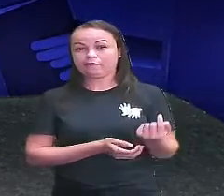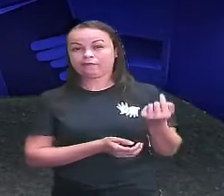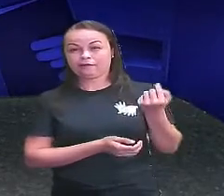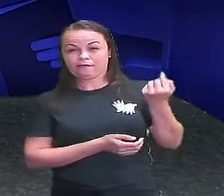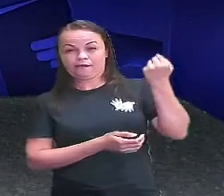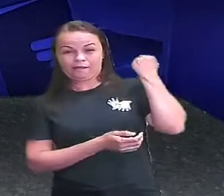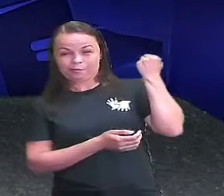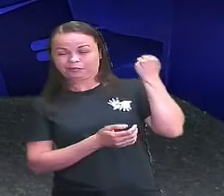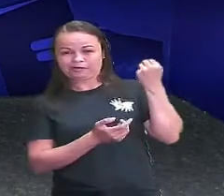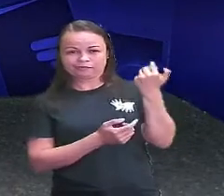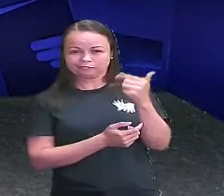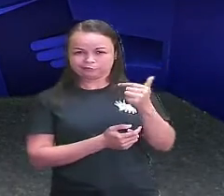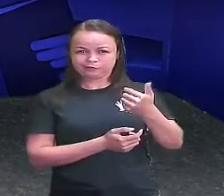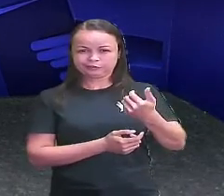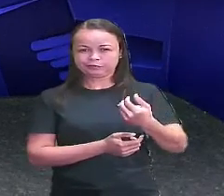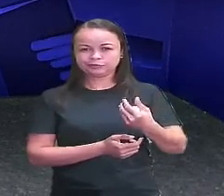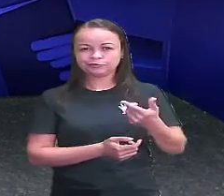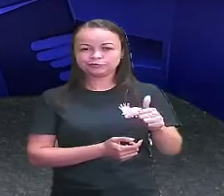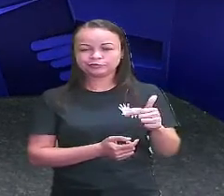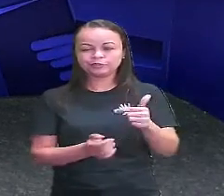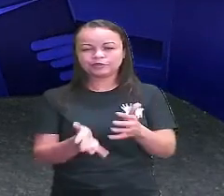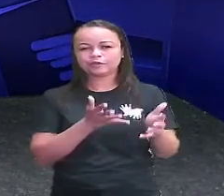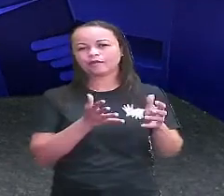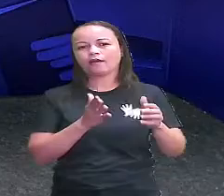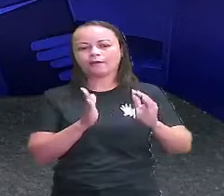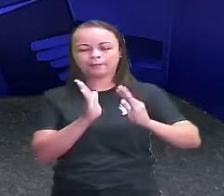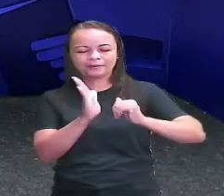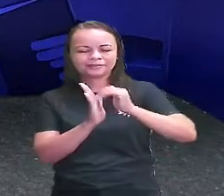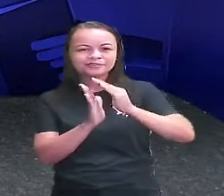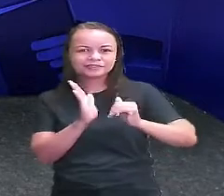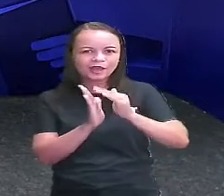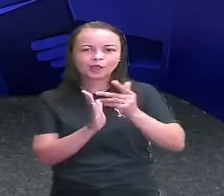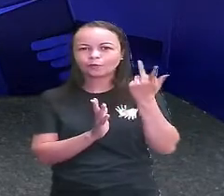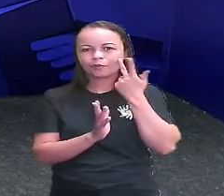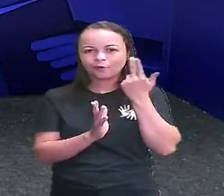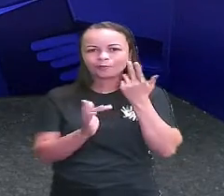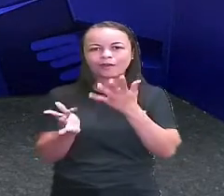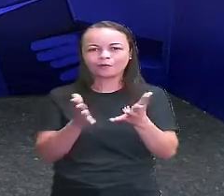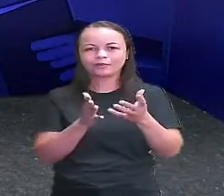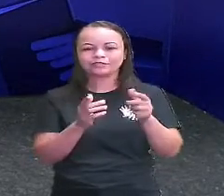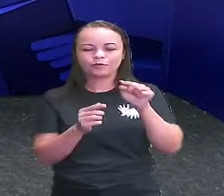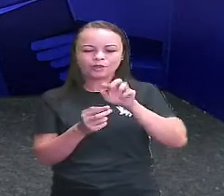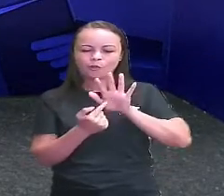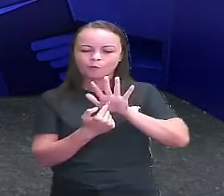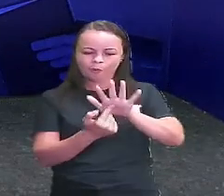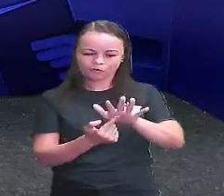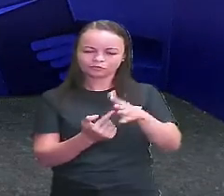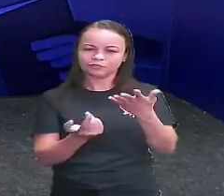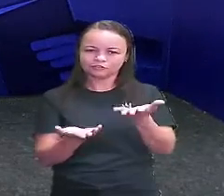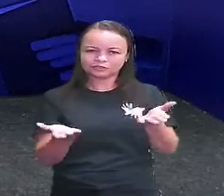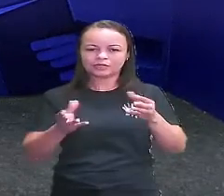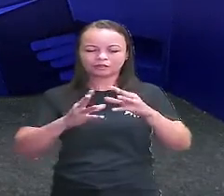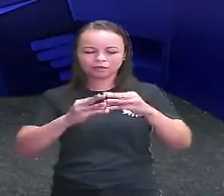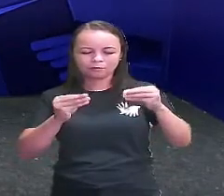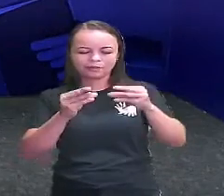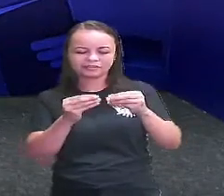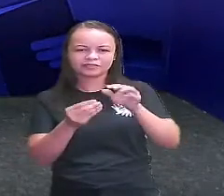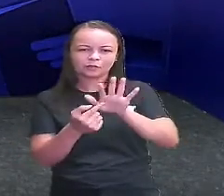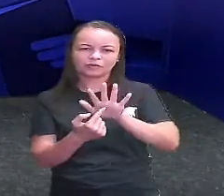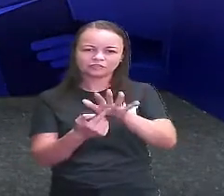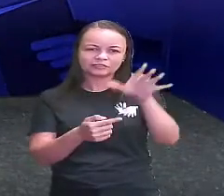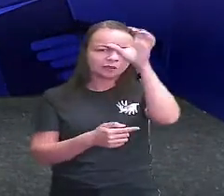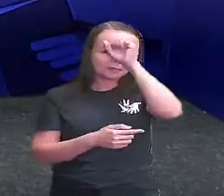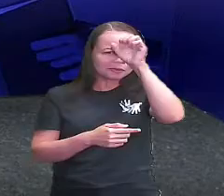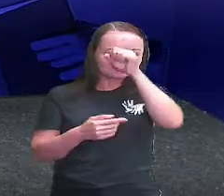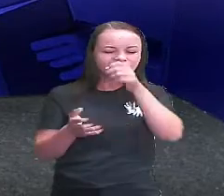não existia pincel normal, eu resolvi trazer esse outro método para vocês verem, tá? E vocês vão precisar também de cola branca. Aqui nessa